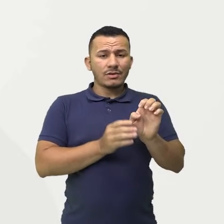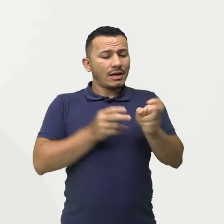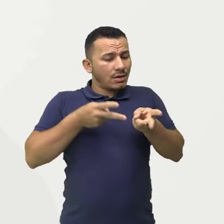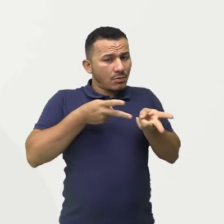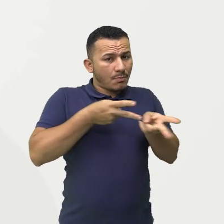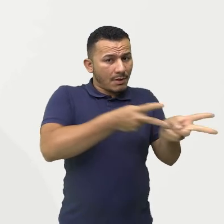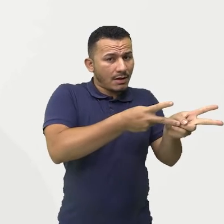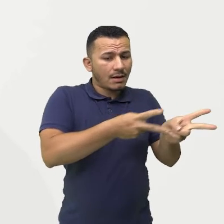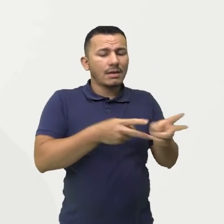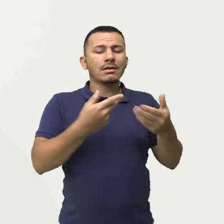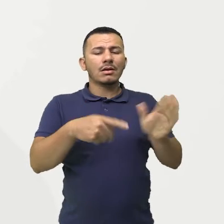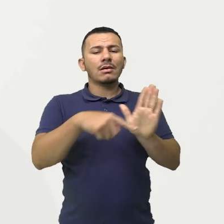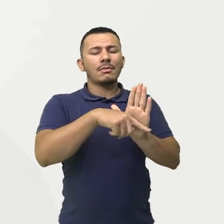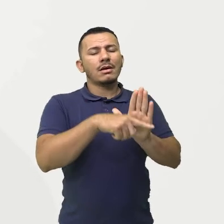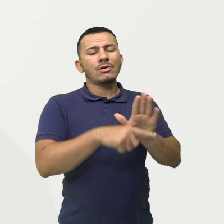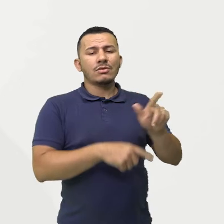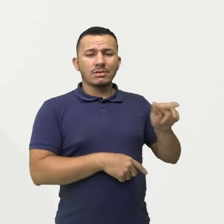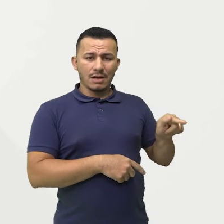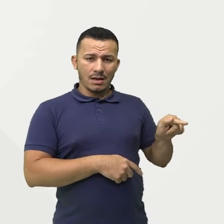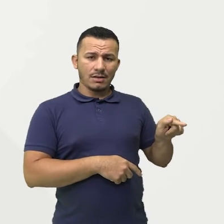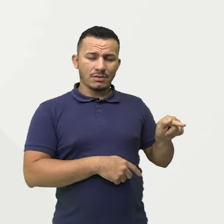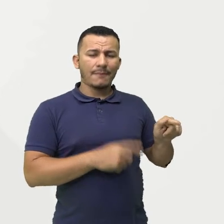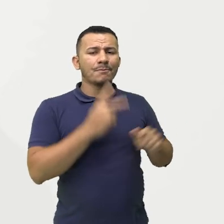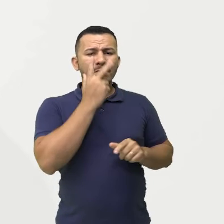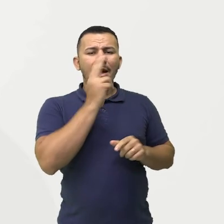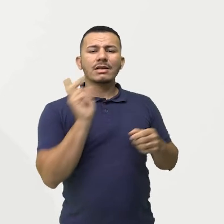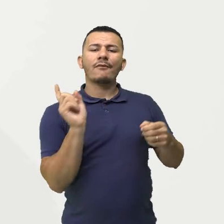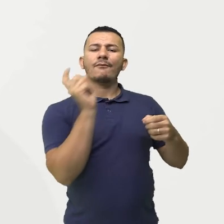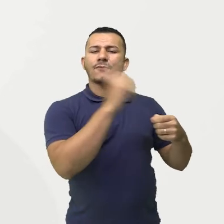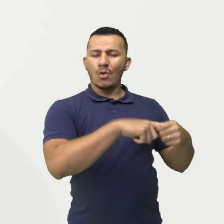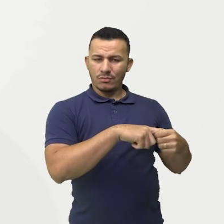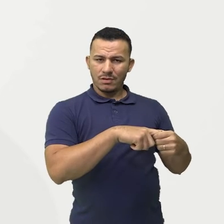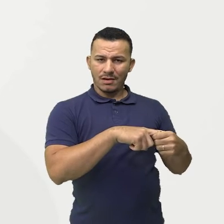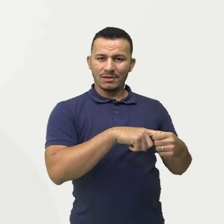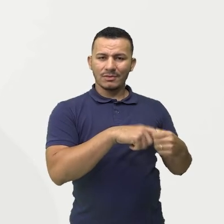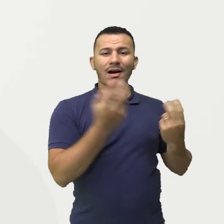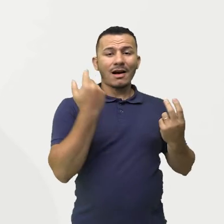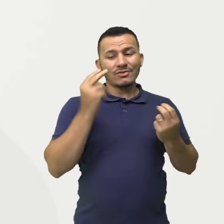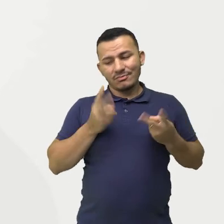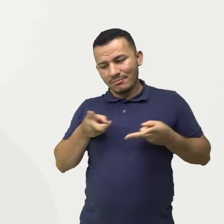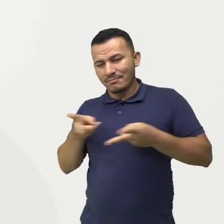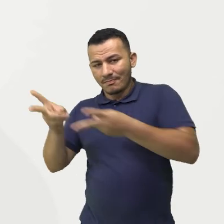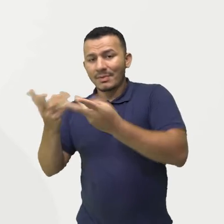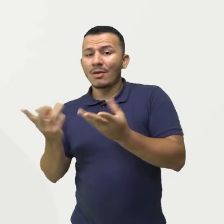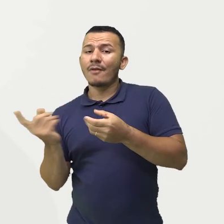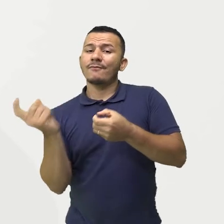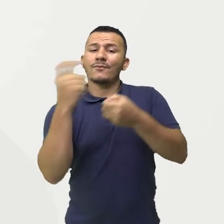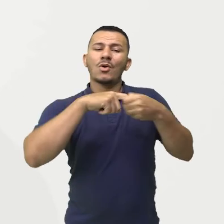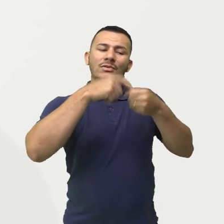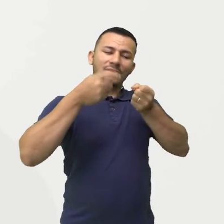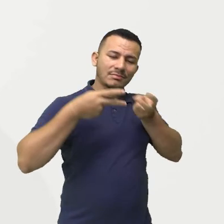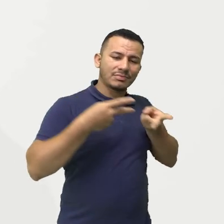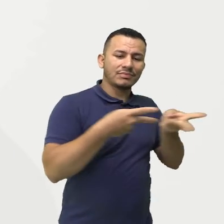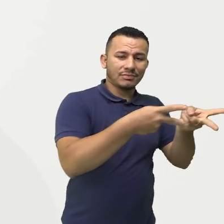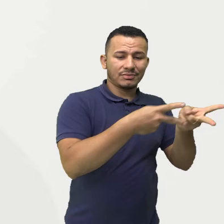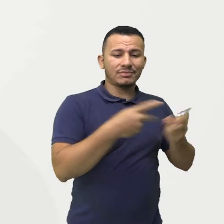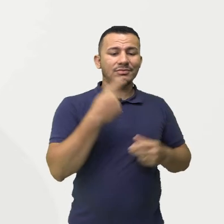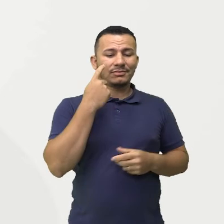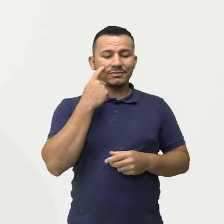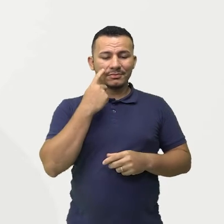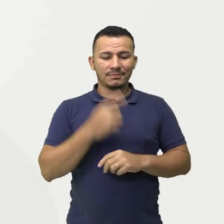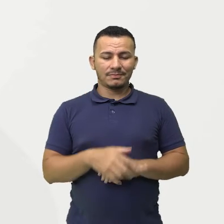aqui, olha, certo? Então é como se você estivesse voltando no sentido contrário. Olha aqui, eu estou bem aqui, olha qual é a